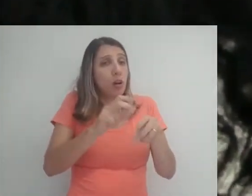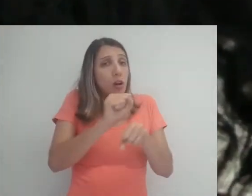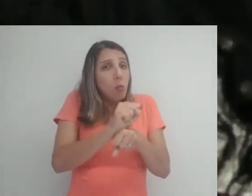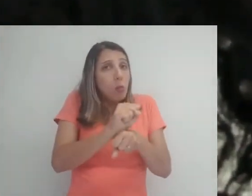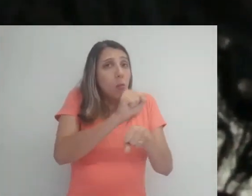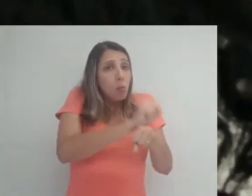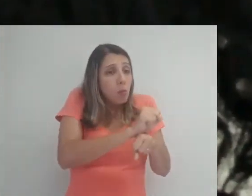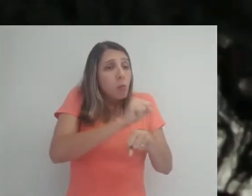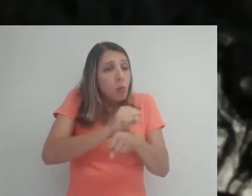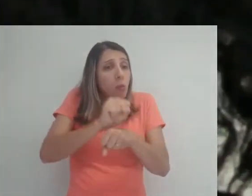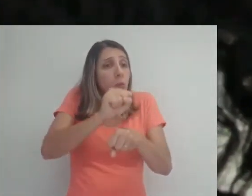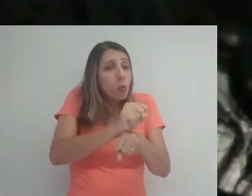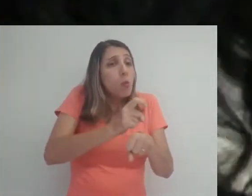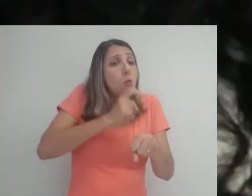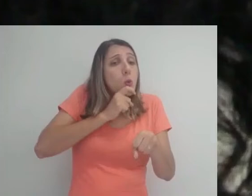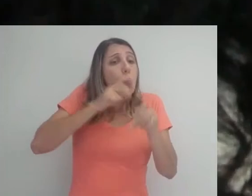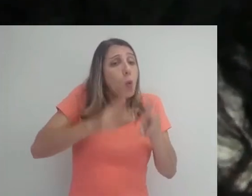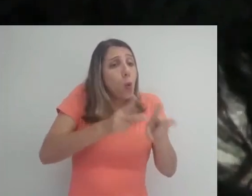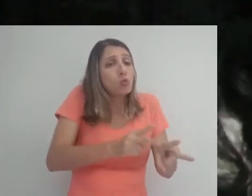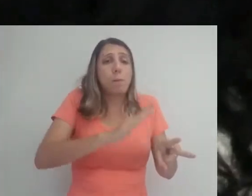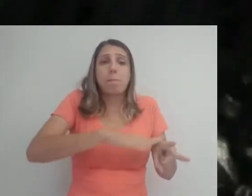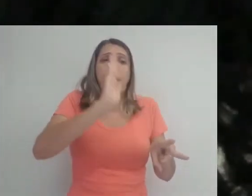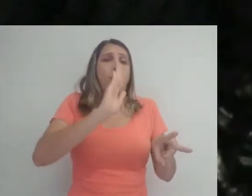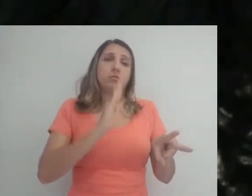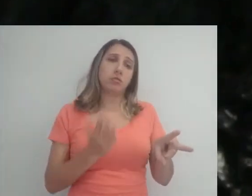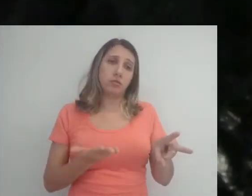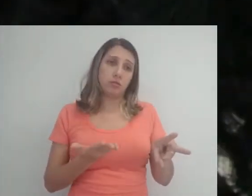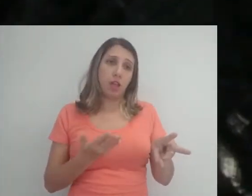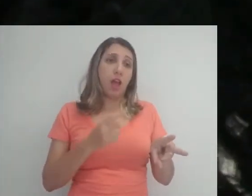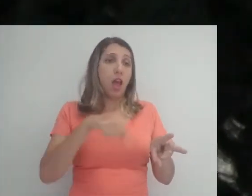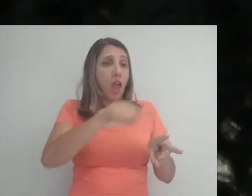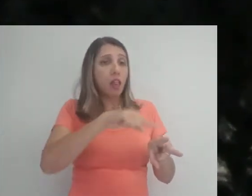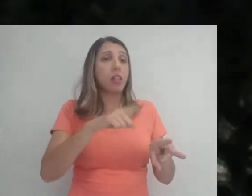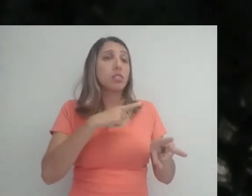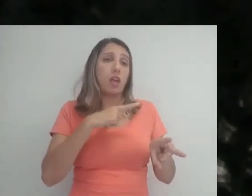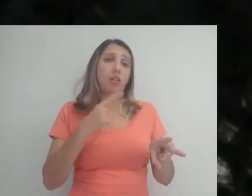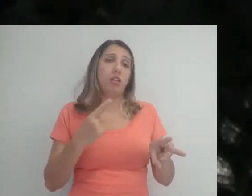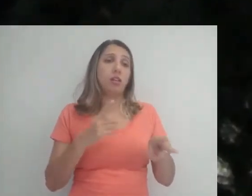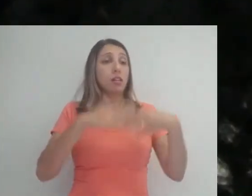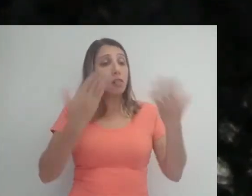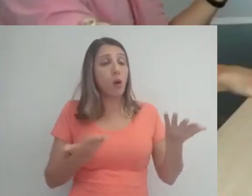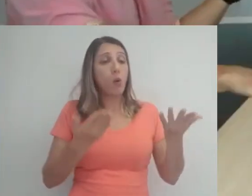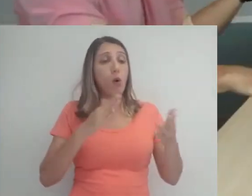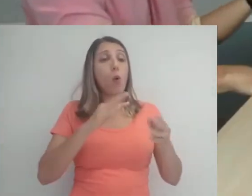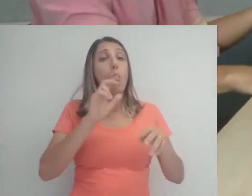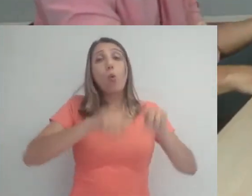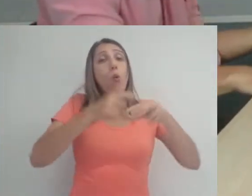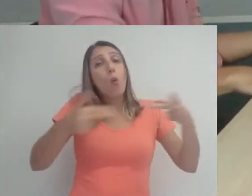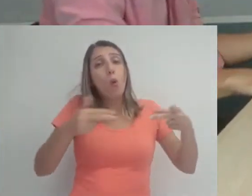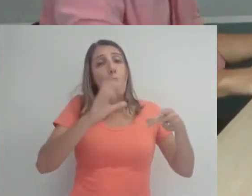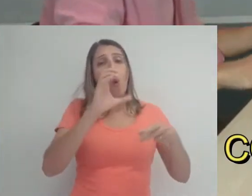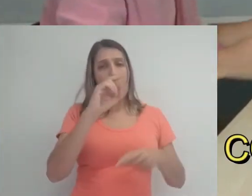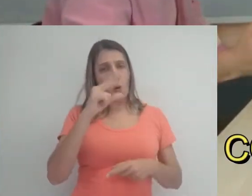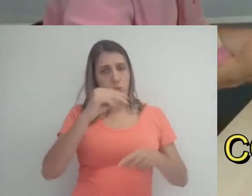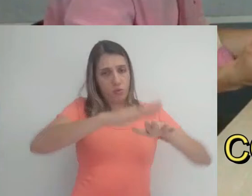Quanto menos vibrarem, mais baixa será a temperatura dos corpos que elas constituem. Ou seja, o corpo que não